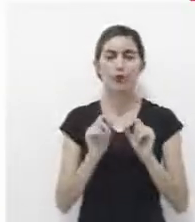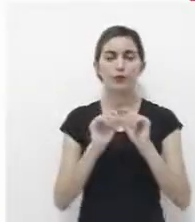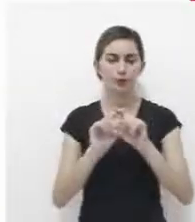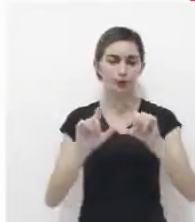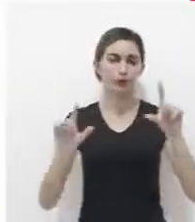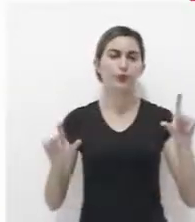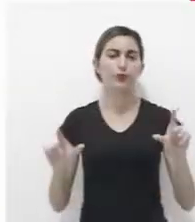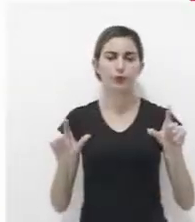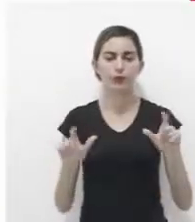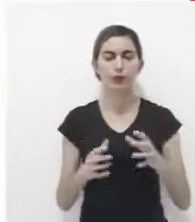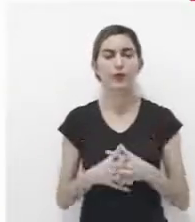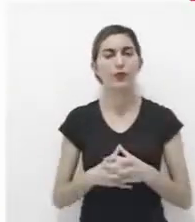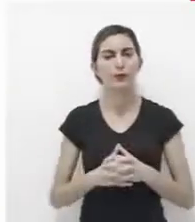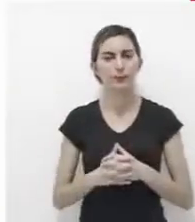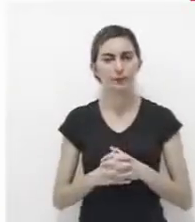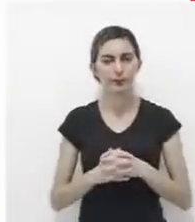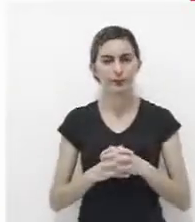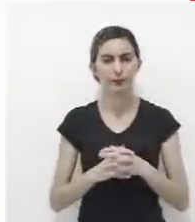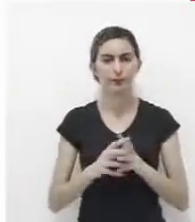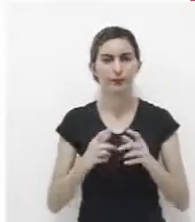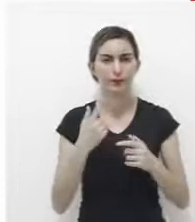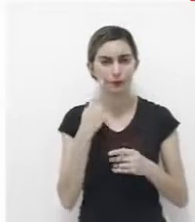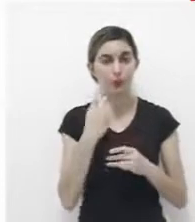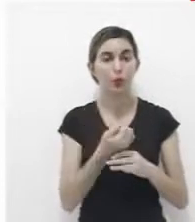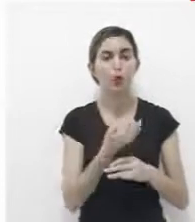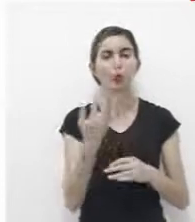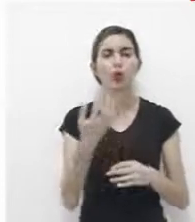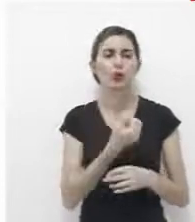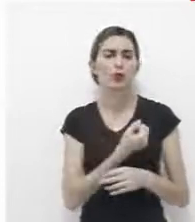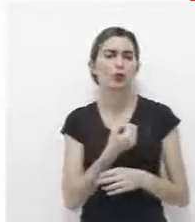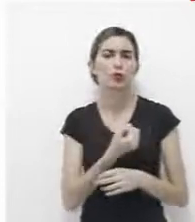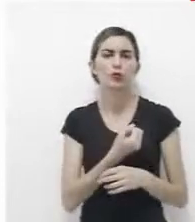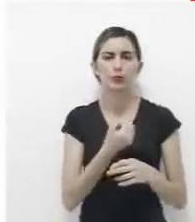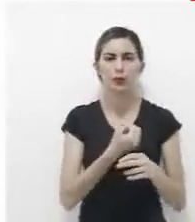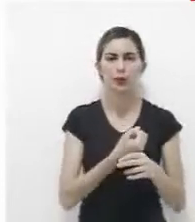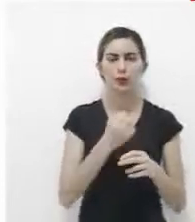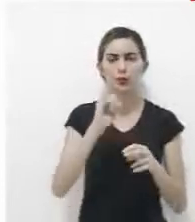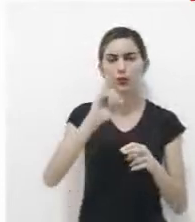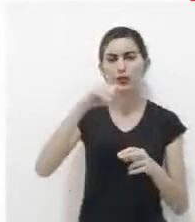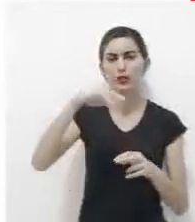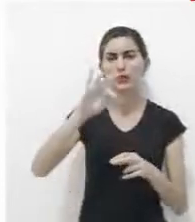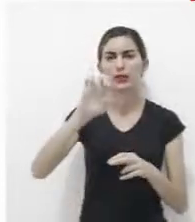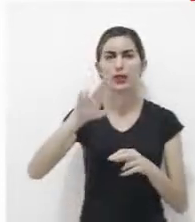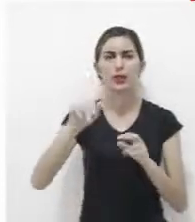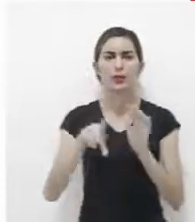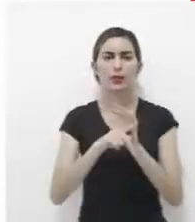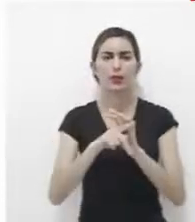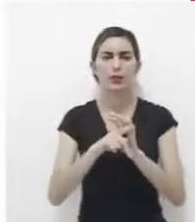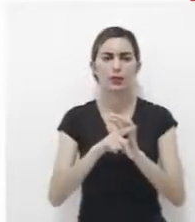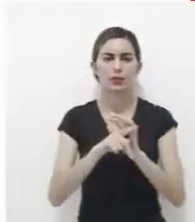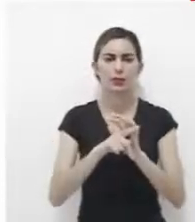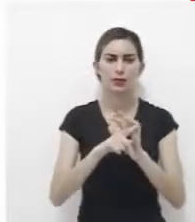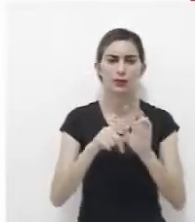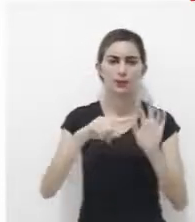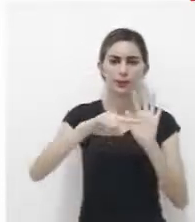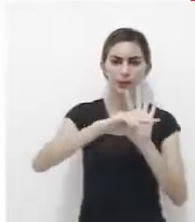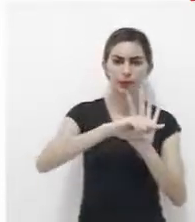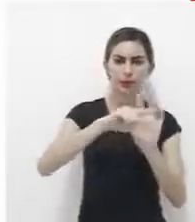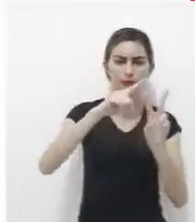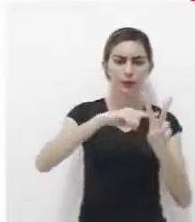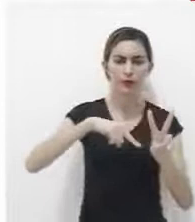outro problema que aparece aí na sua telinha. Quantos números inteiros pertencem ao